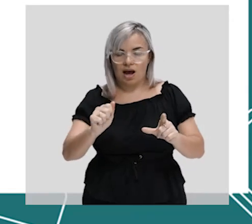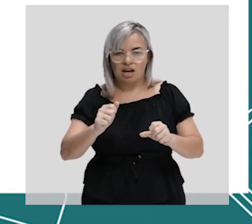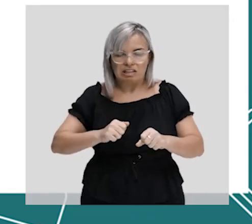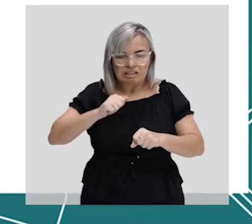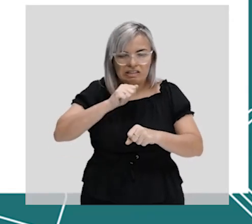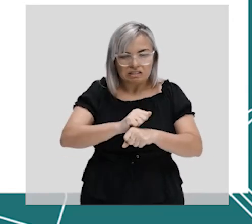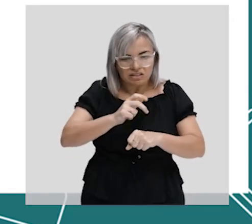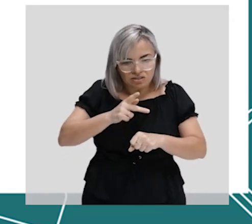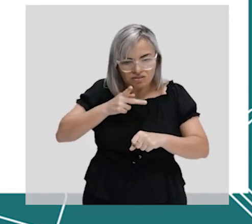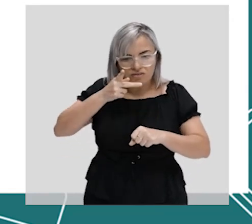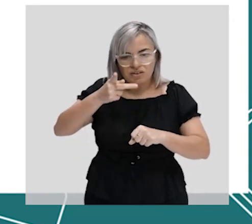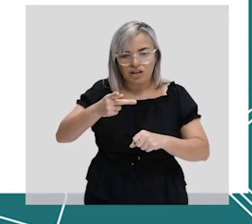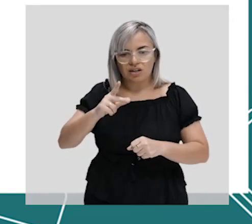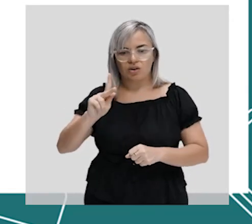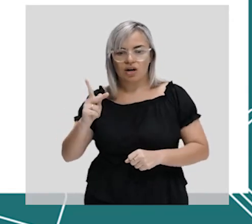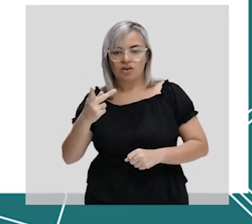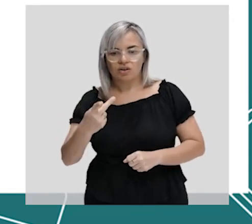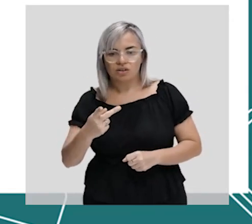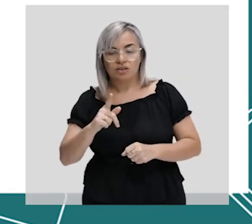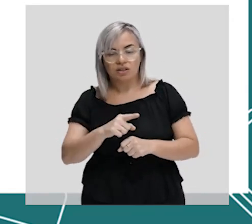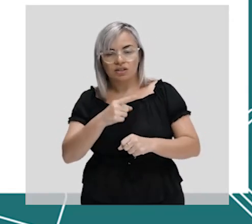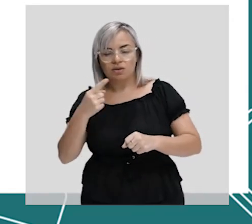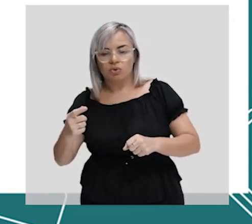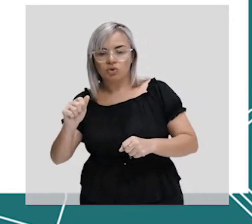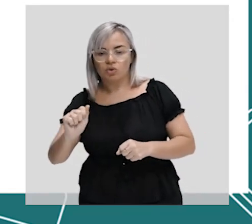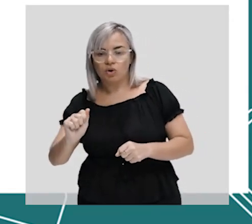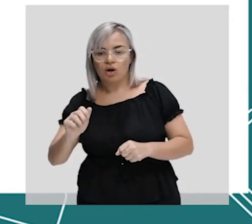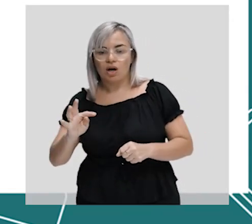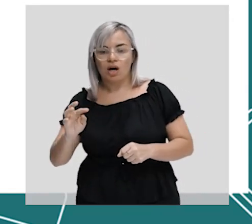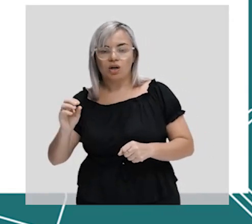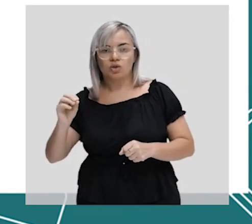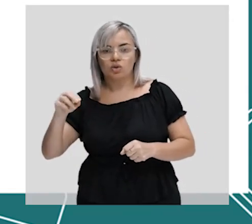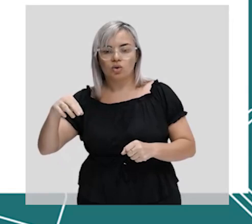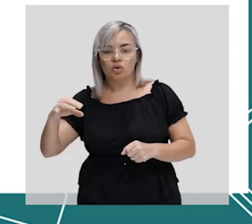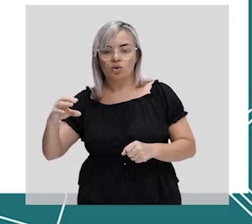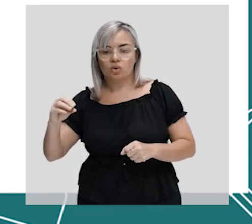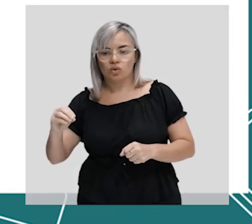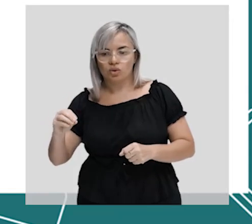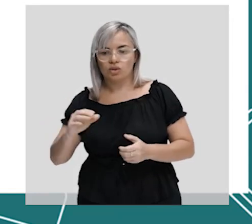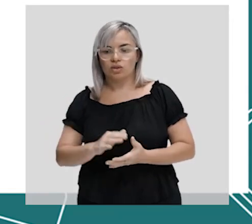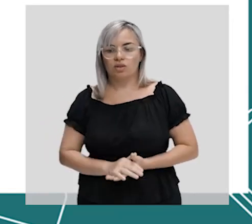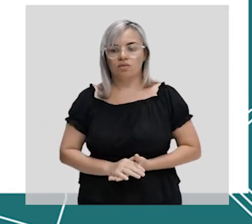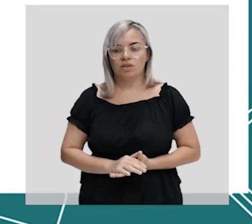ser imediatamente precedidas pelo artigo indefinido um.